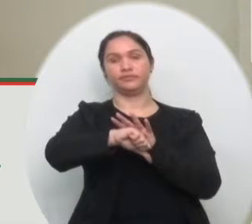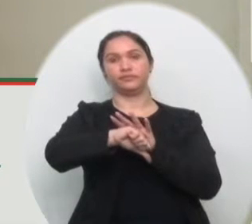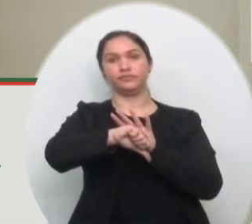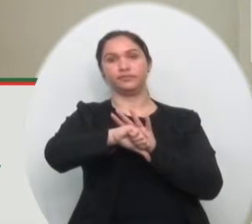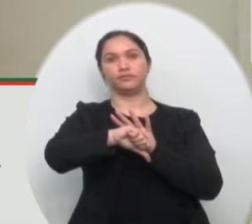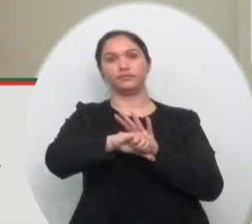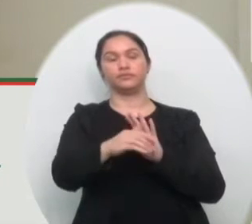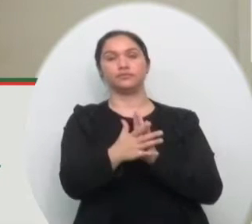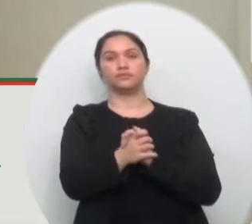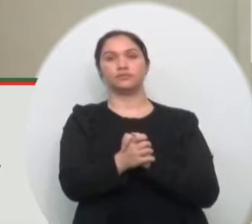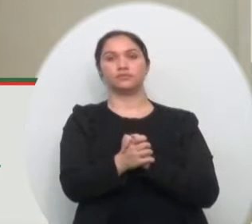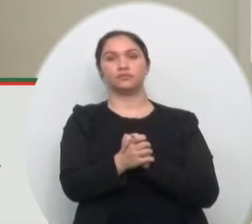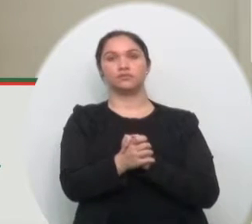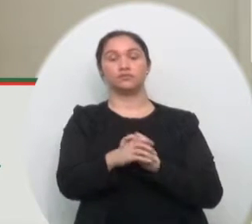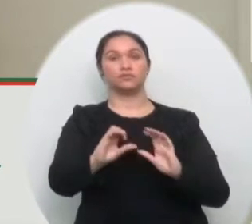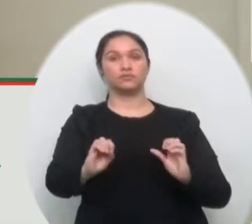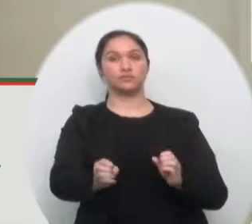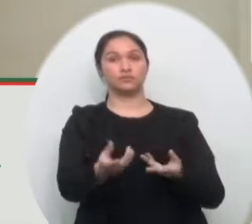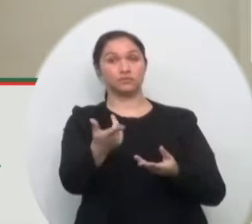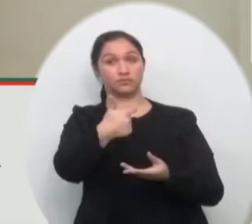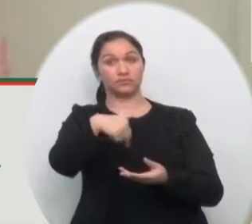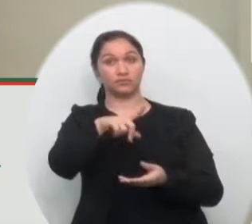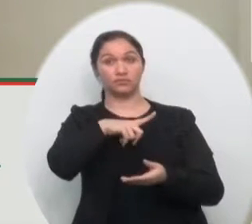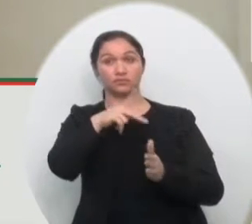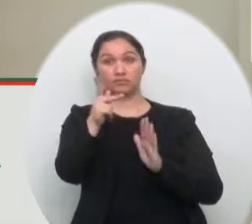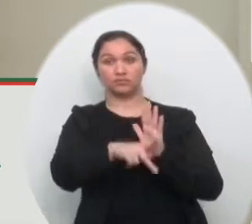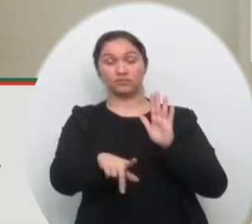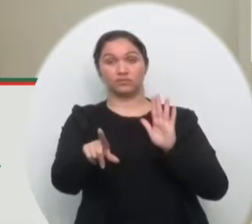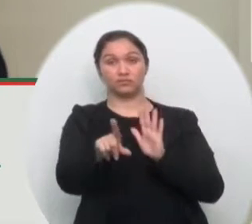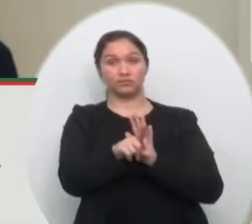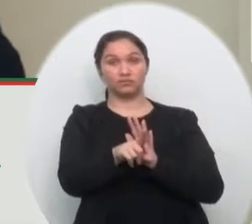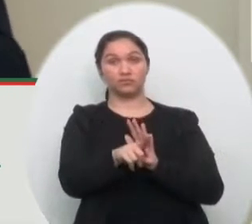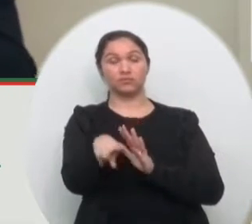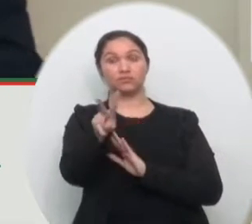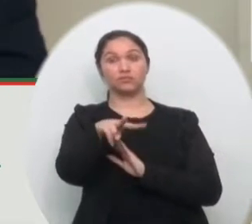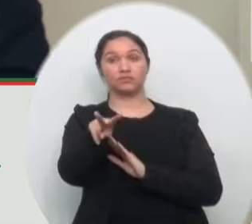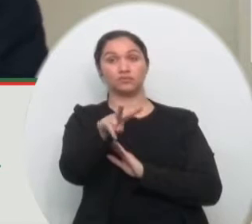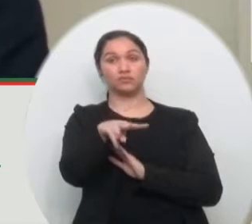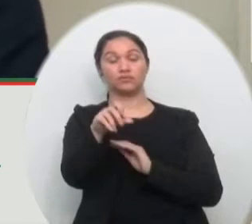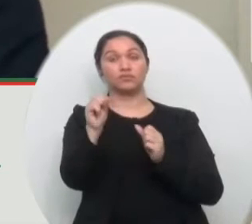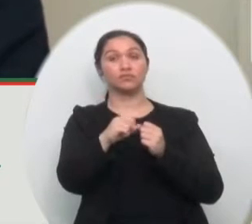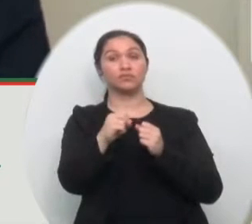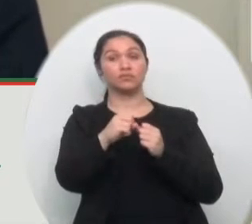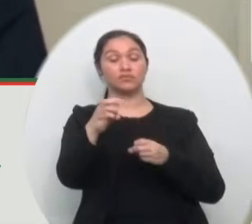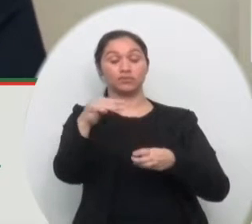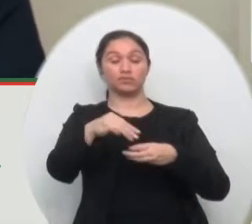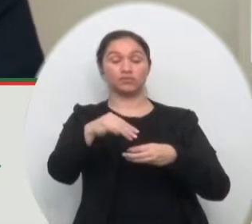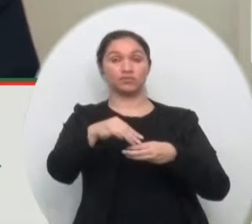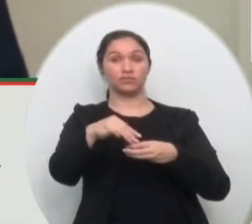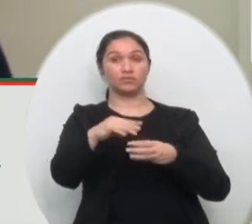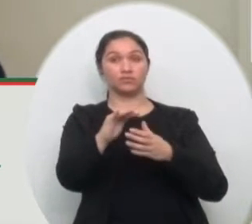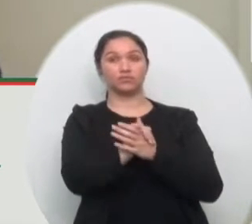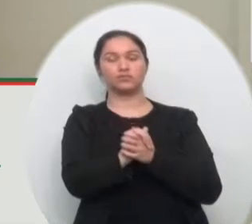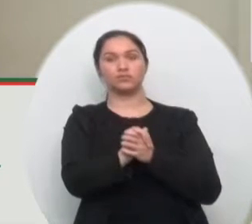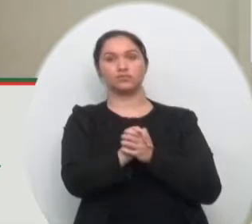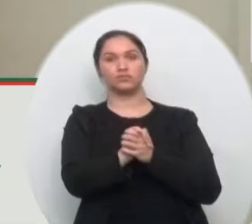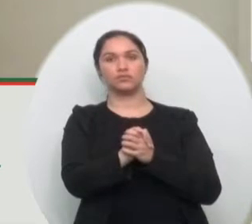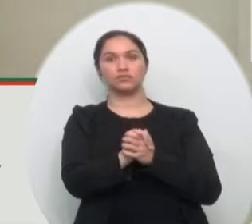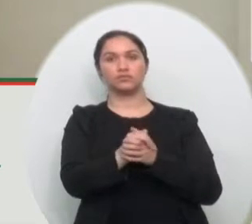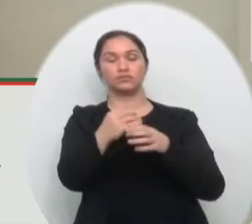crime. Ou seja, aí nós temos um projeto que o vereador elaborou para que o município proporcione